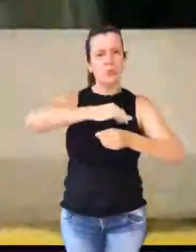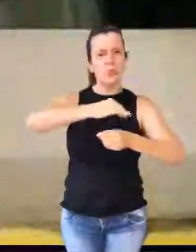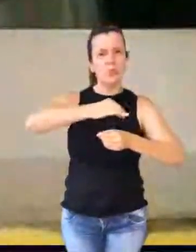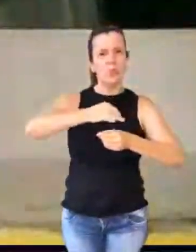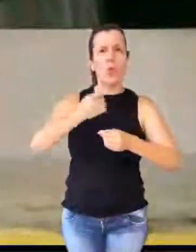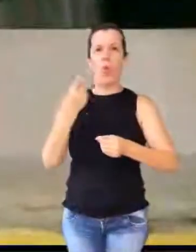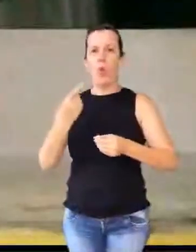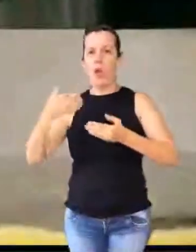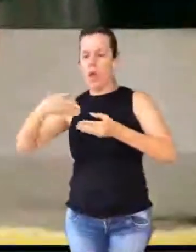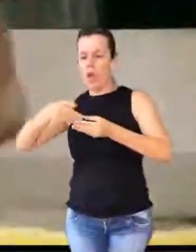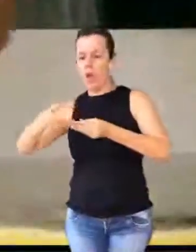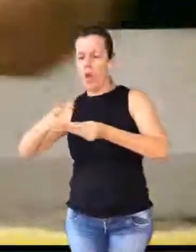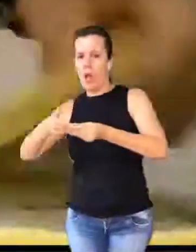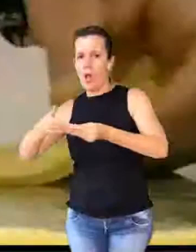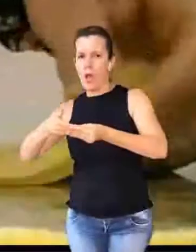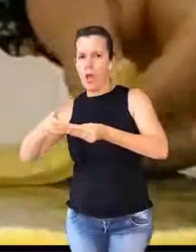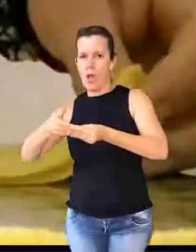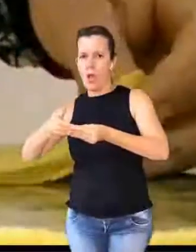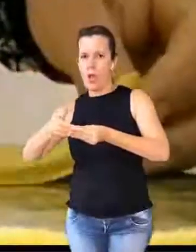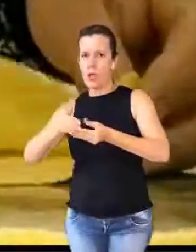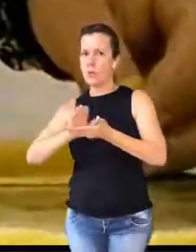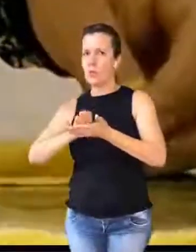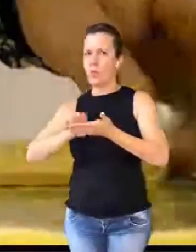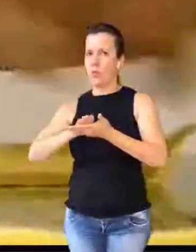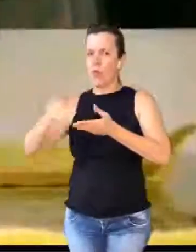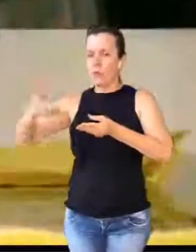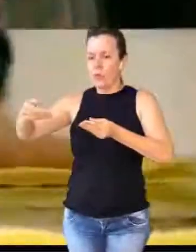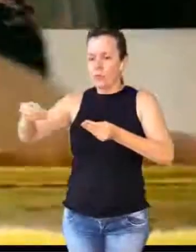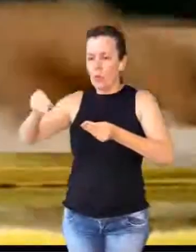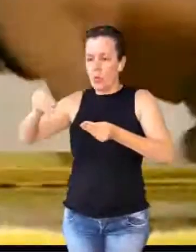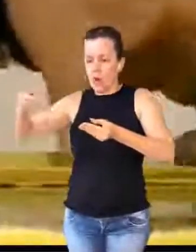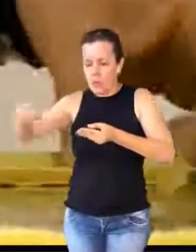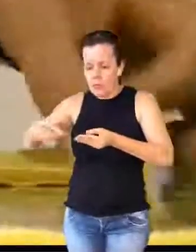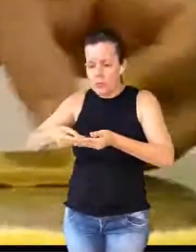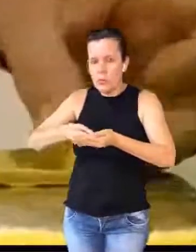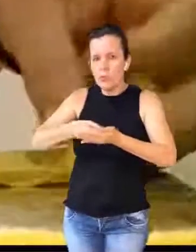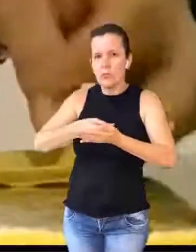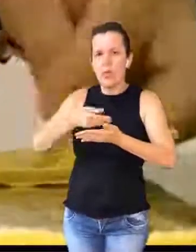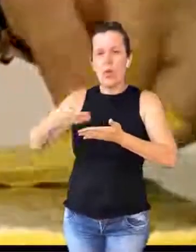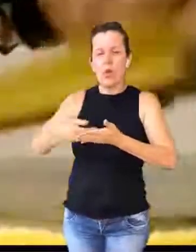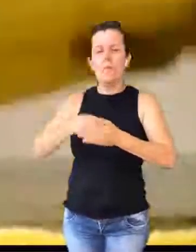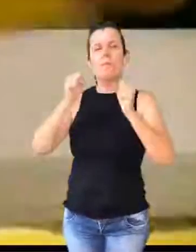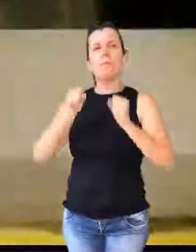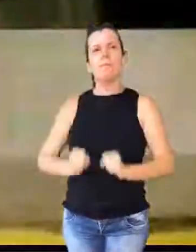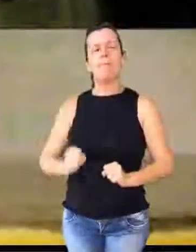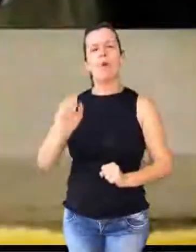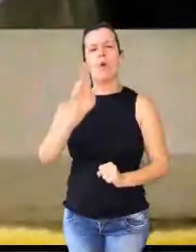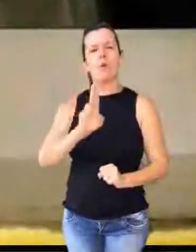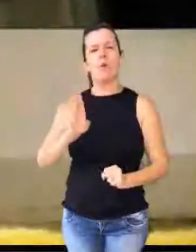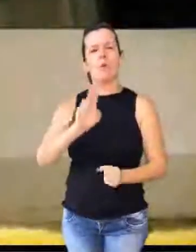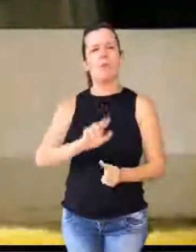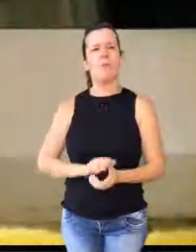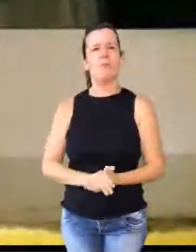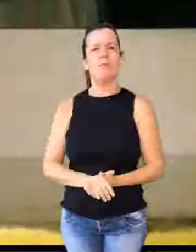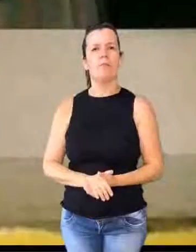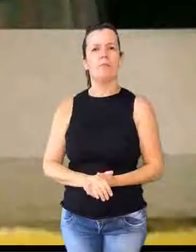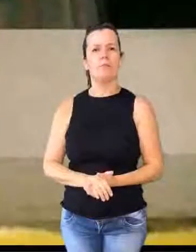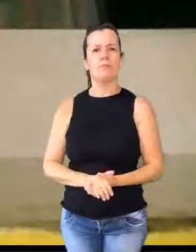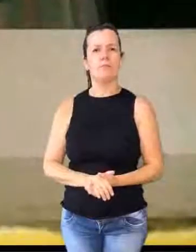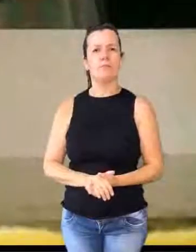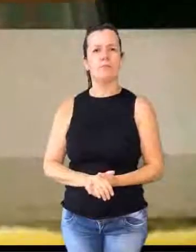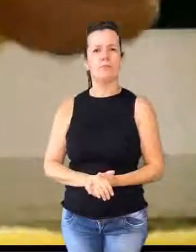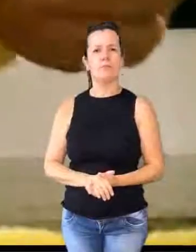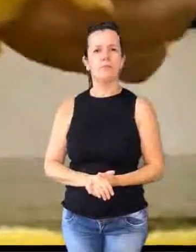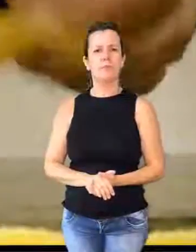vai costurar. Você pode costurar na mão, pode costurar na máquina, pode costurar no overlock, entendeu? Você vai